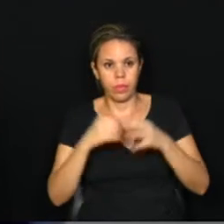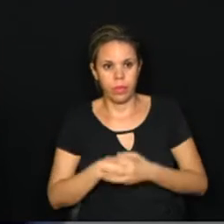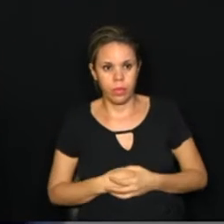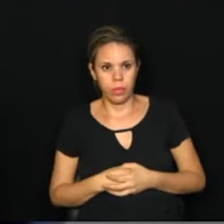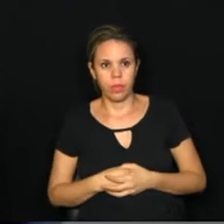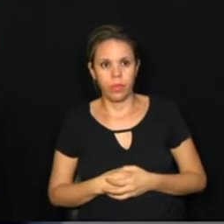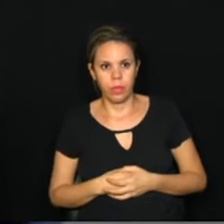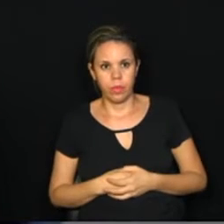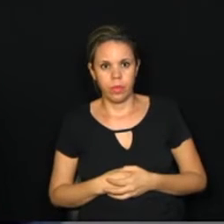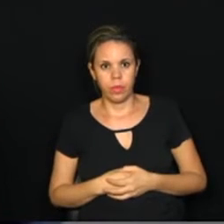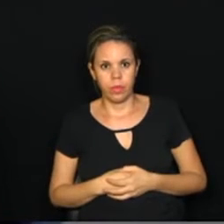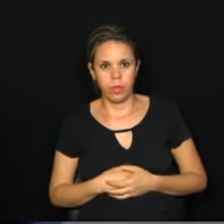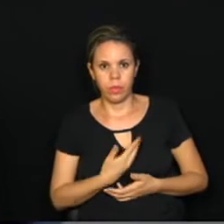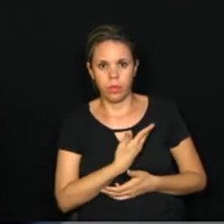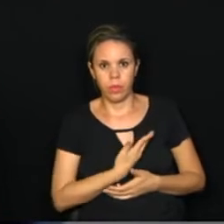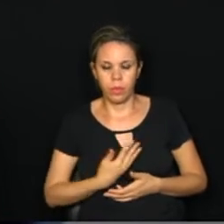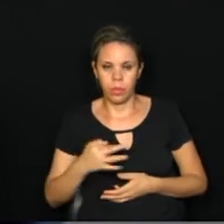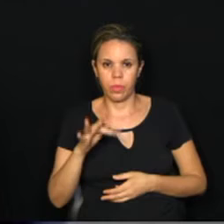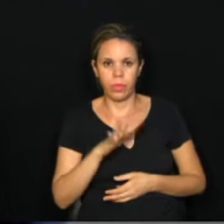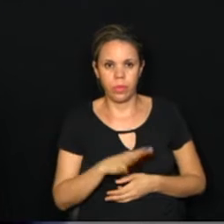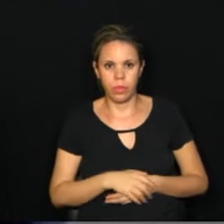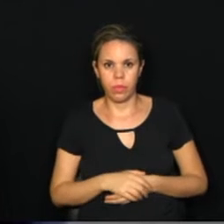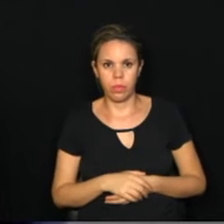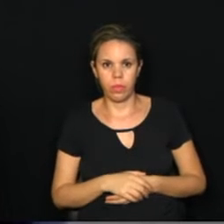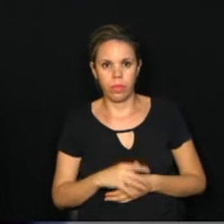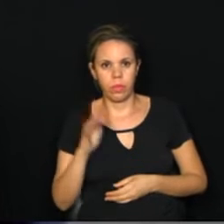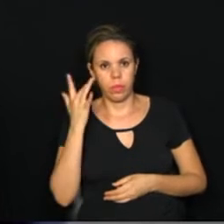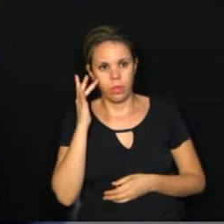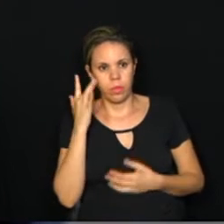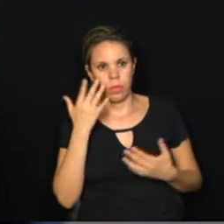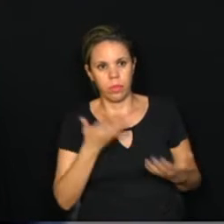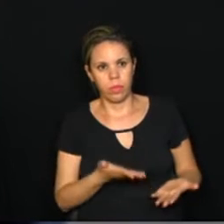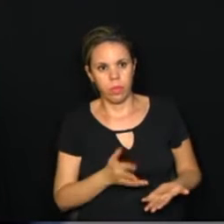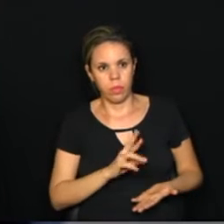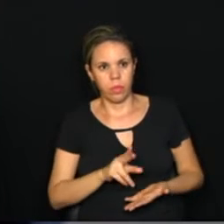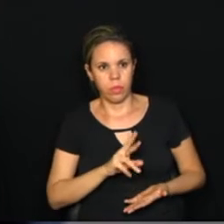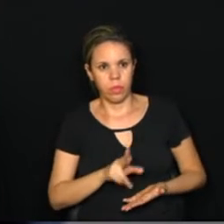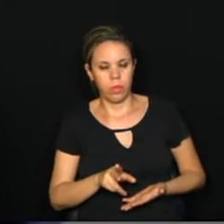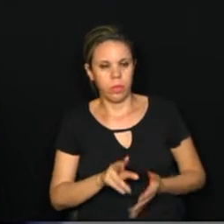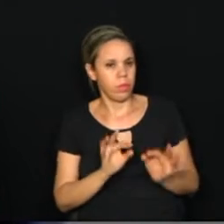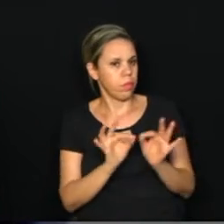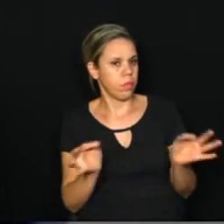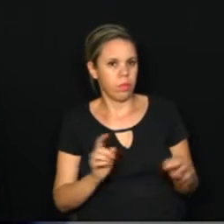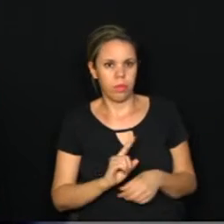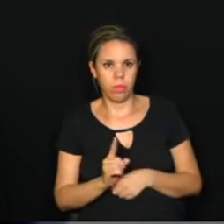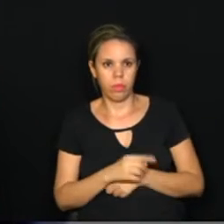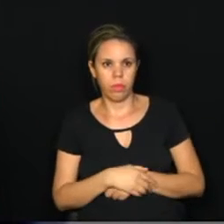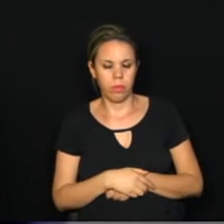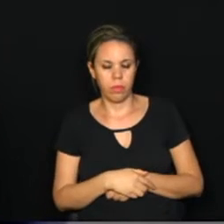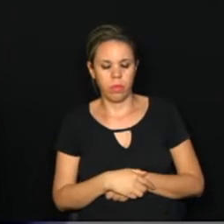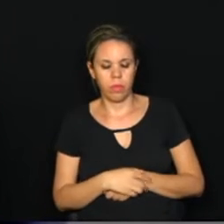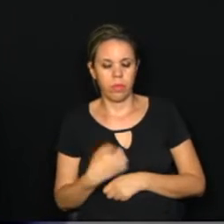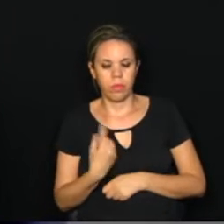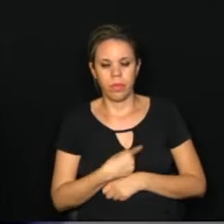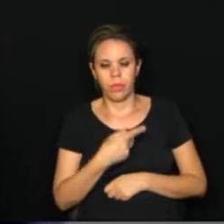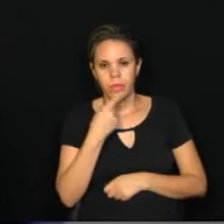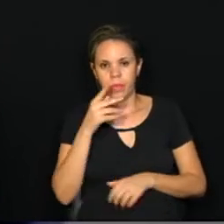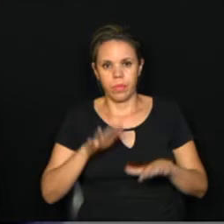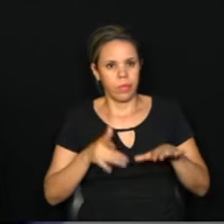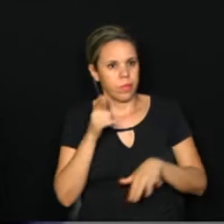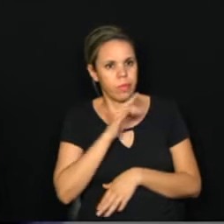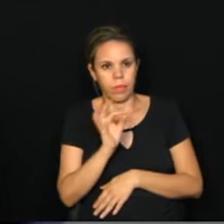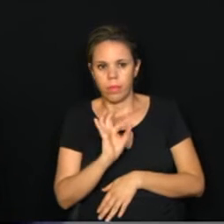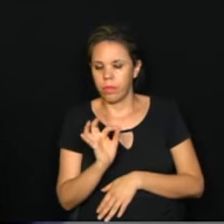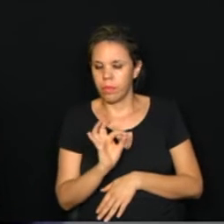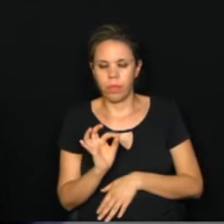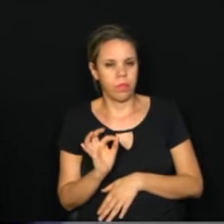rito estabelecido pelo governo federal. Então, eu acho que não é algo simples. A gente fala, muitas vezes não conseguem fechar